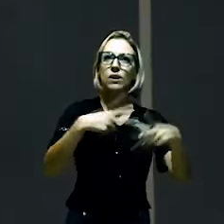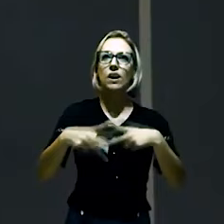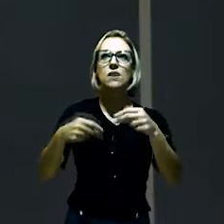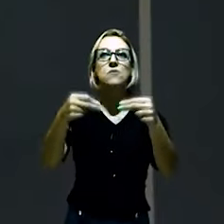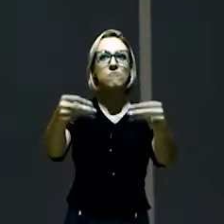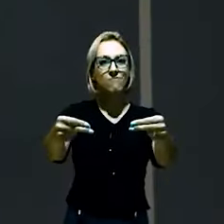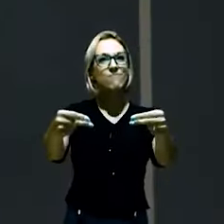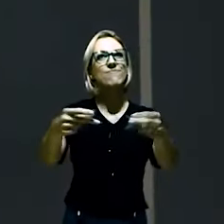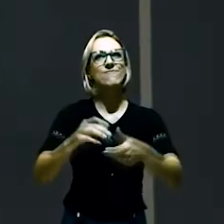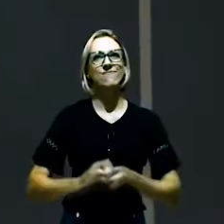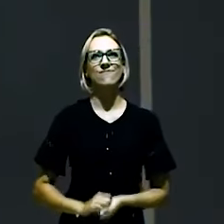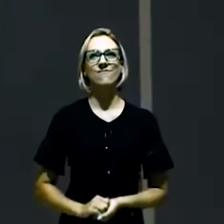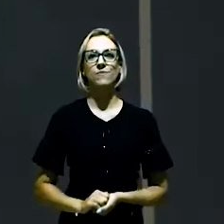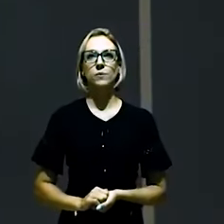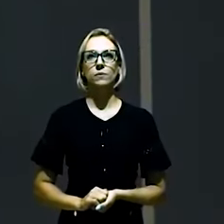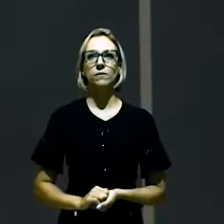trouxe